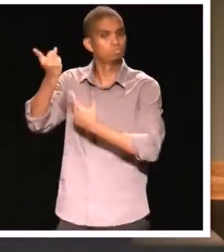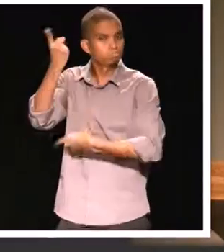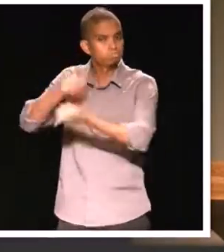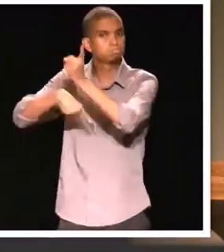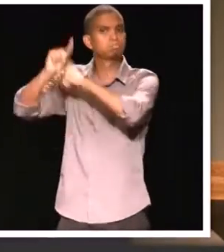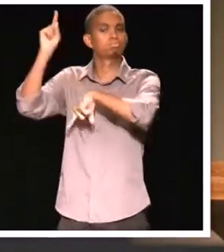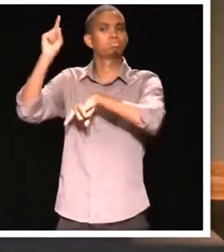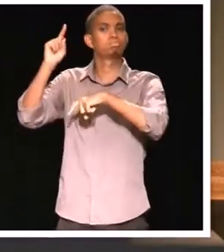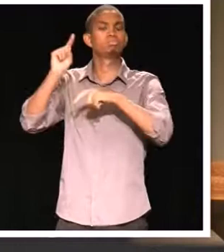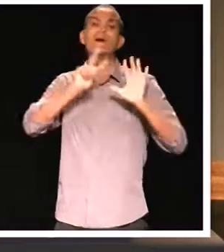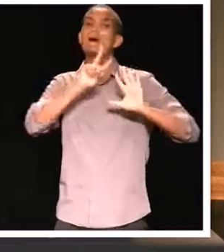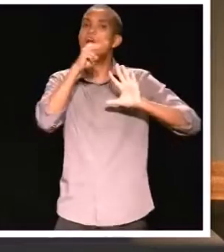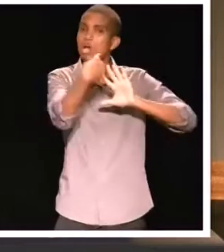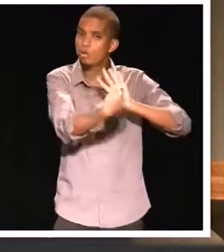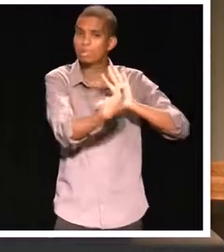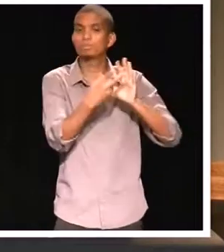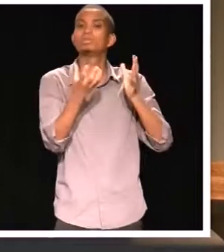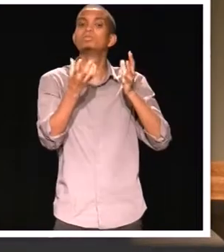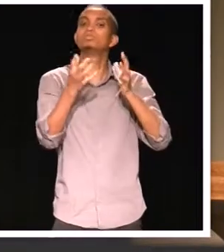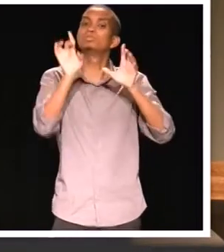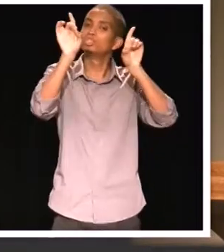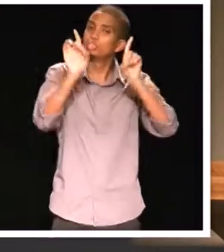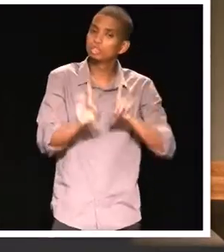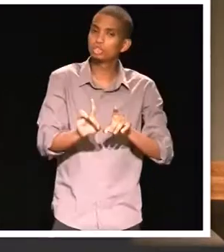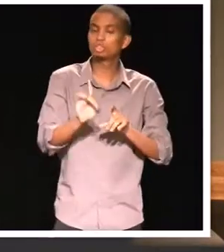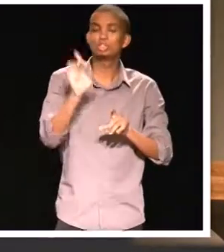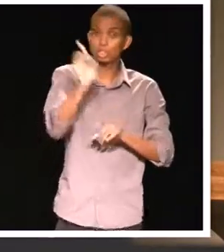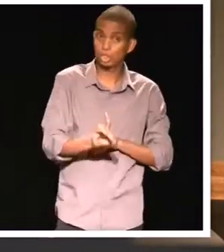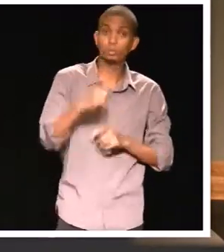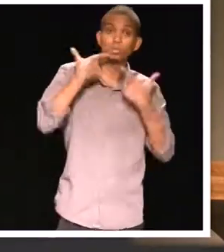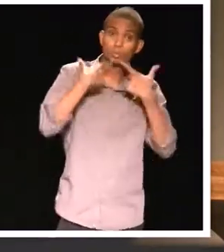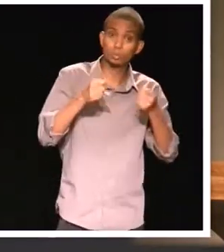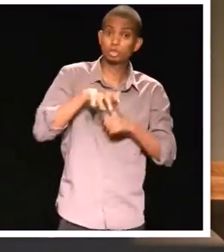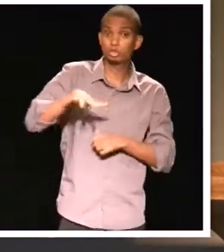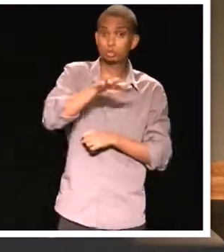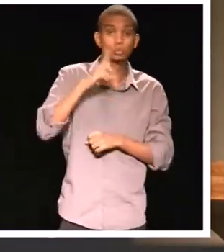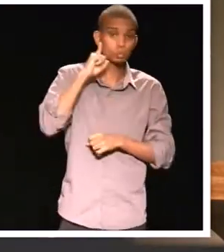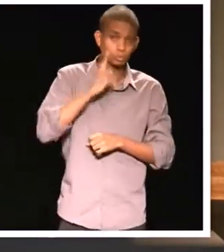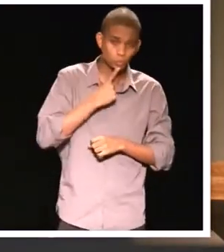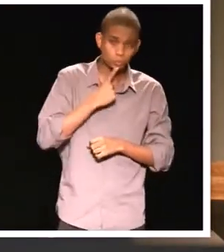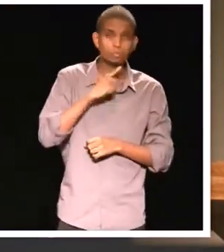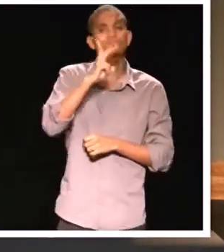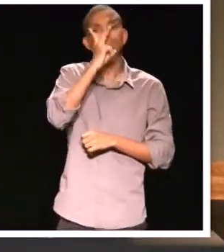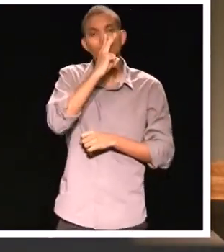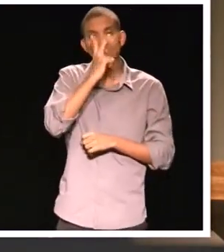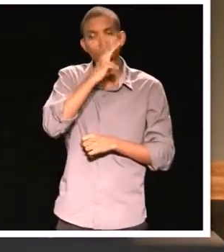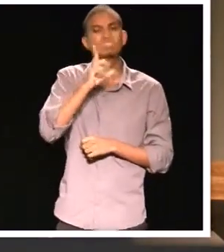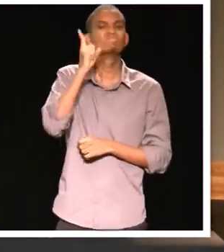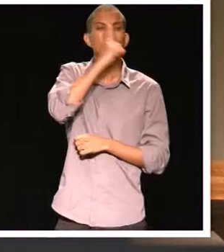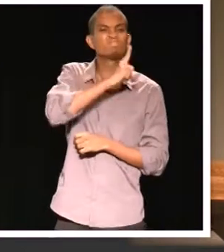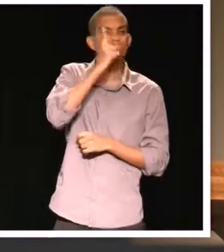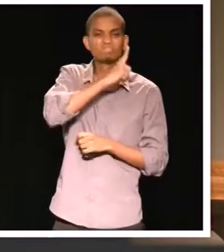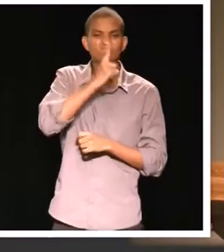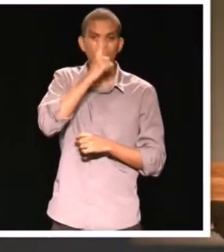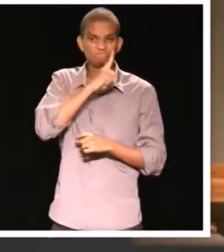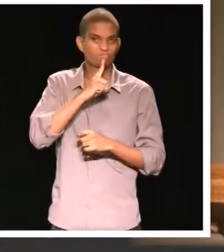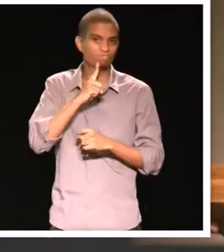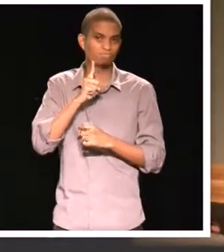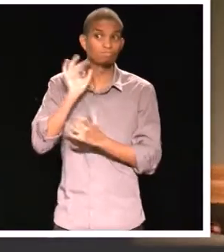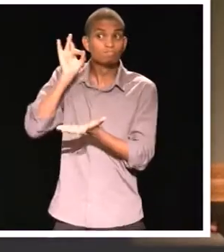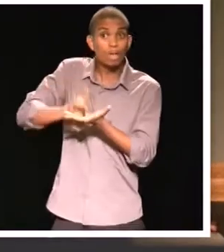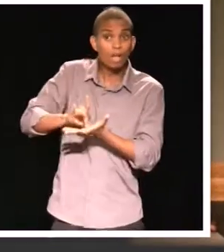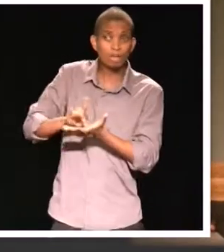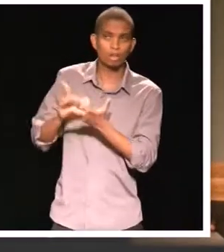do reconhecimento dos direitos linguísticos dos surdos não é grande coisa na realidade do mundo.